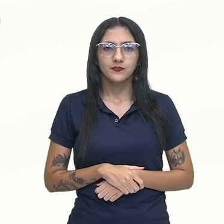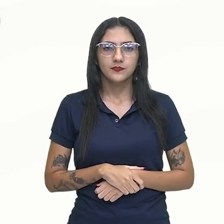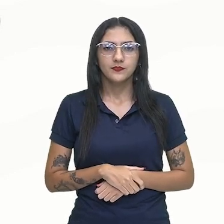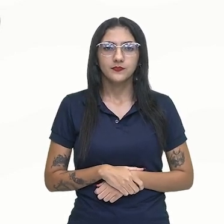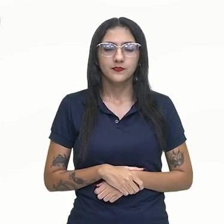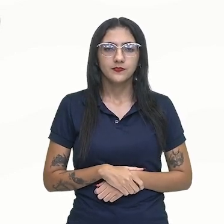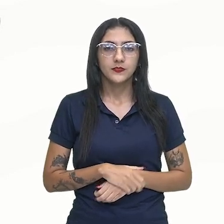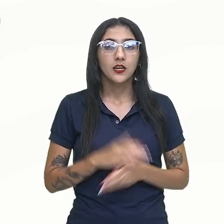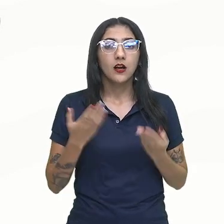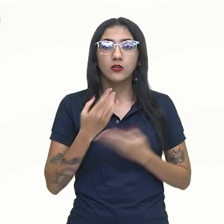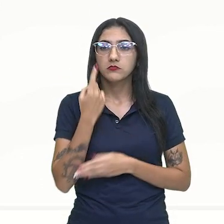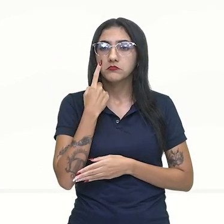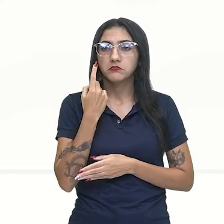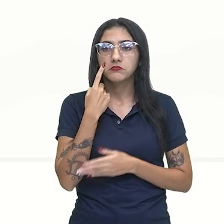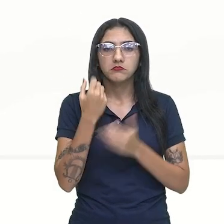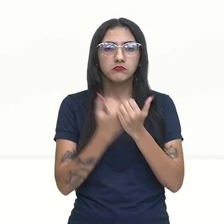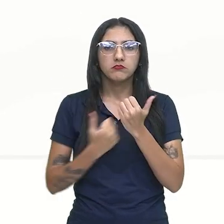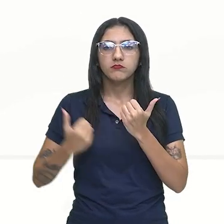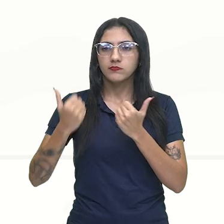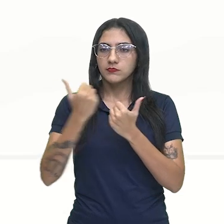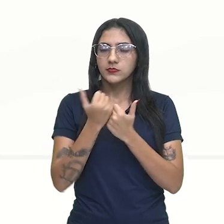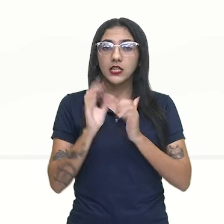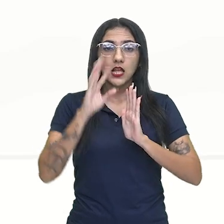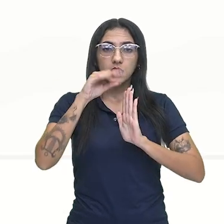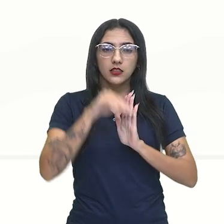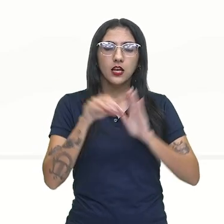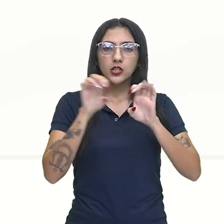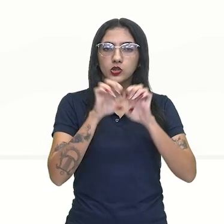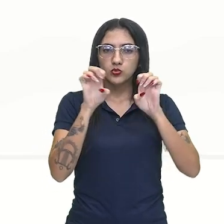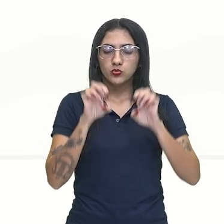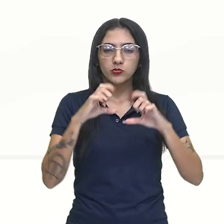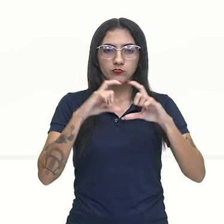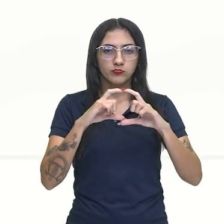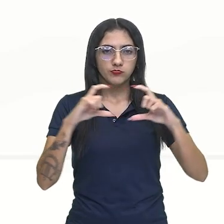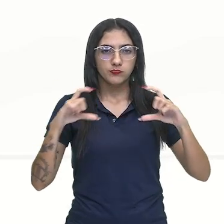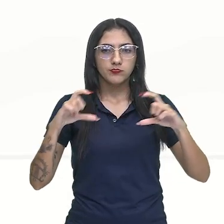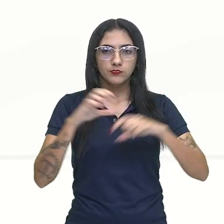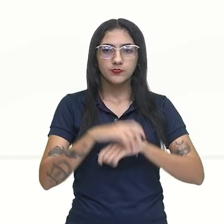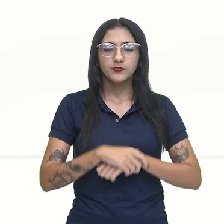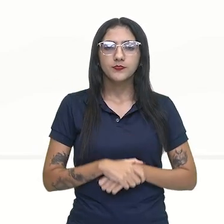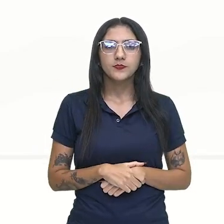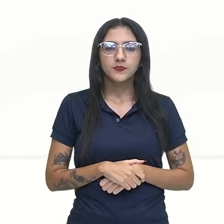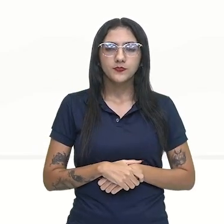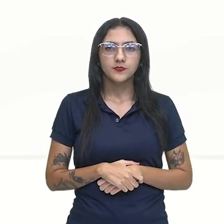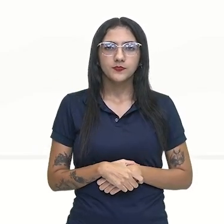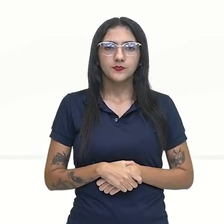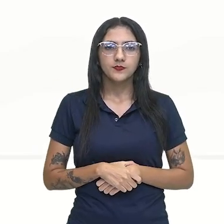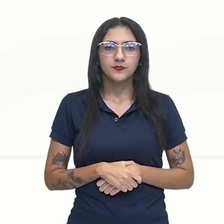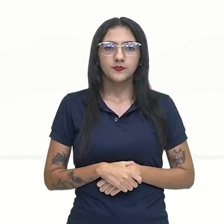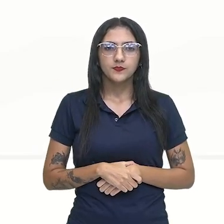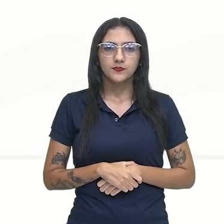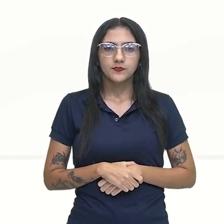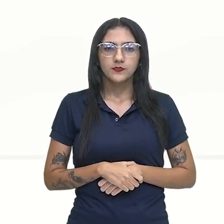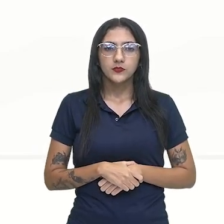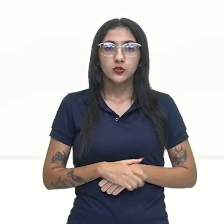Vamos agora substituir aqui, ó, para calcular o x do vértice. Então, o x